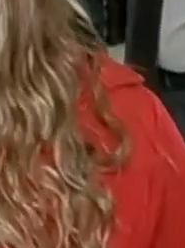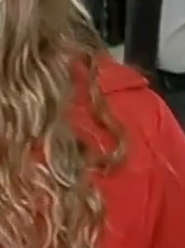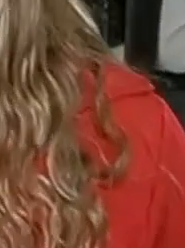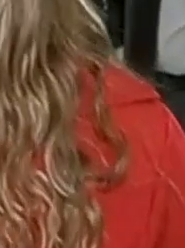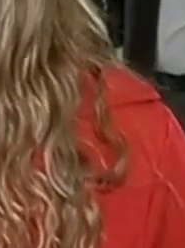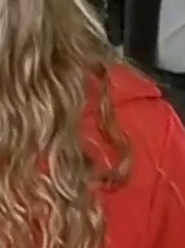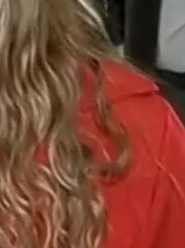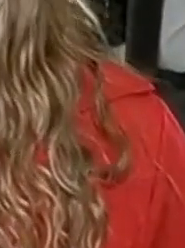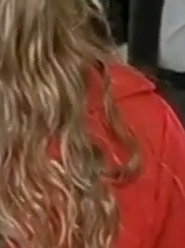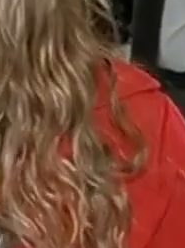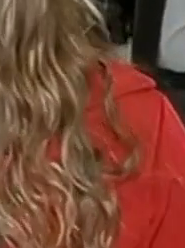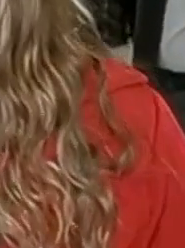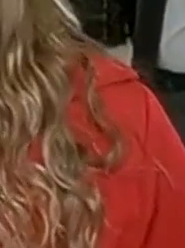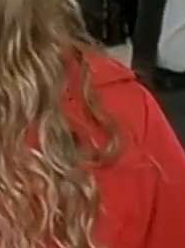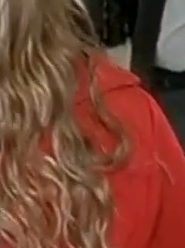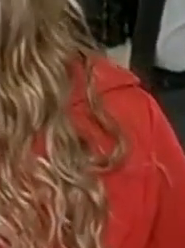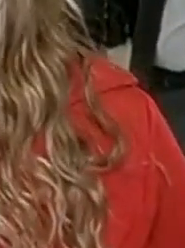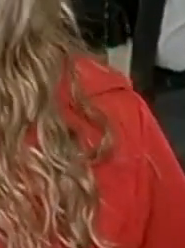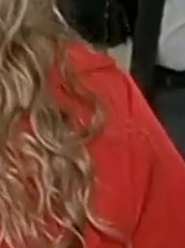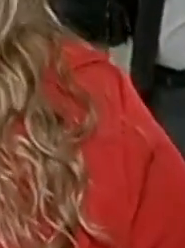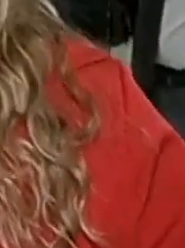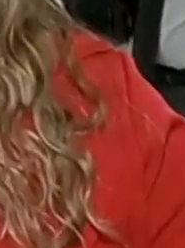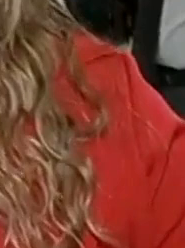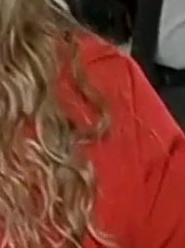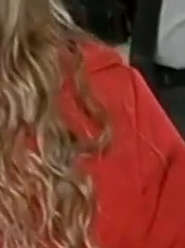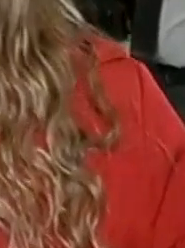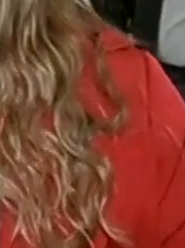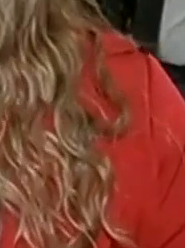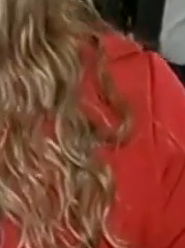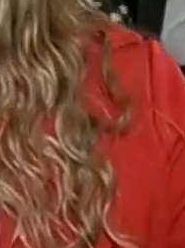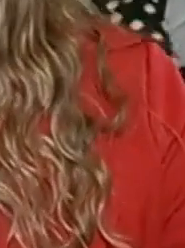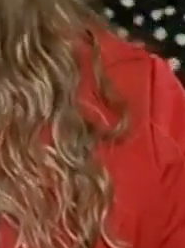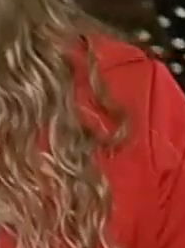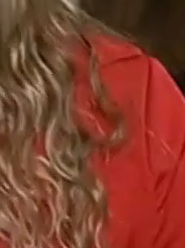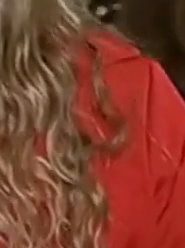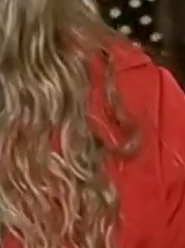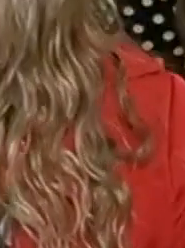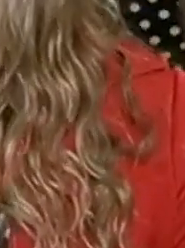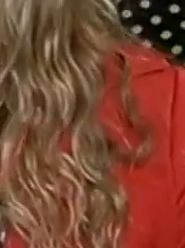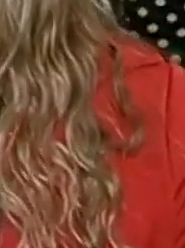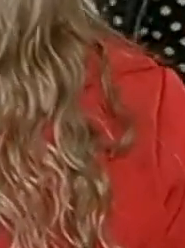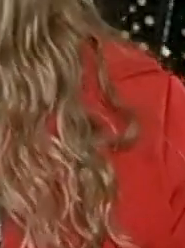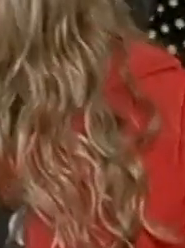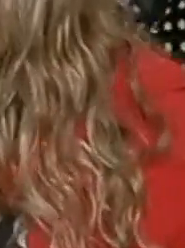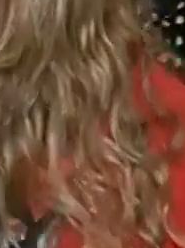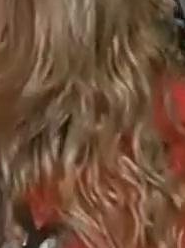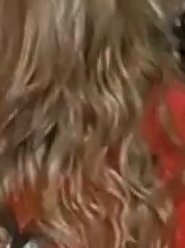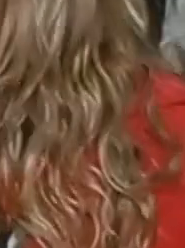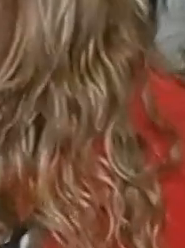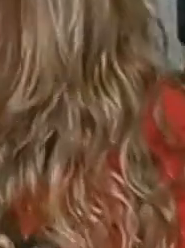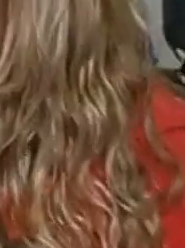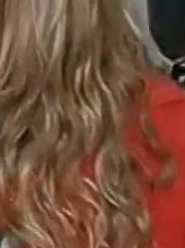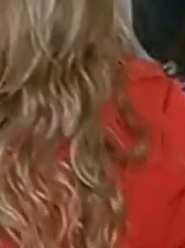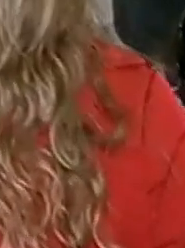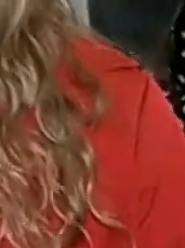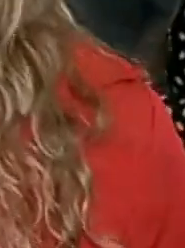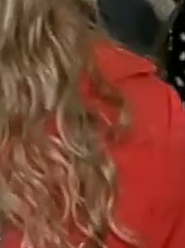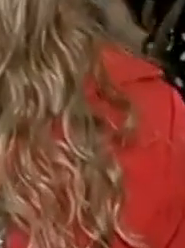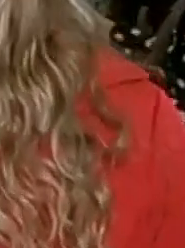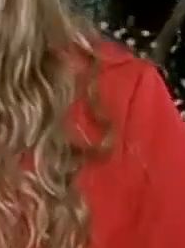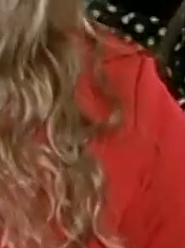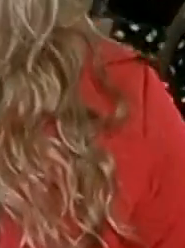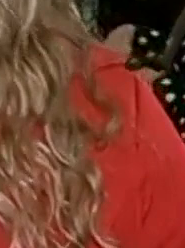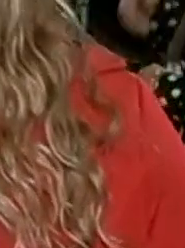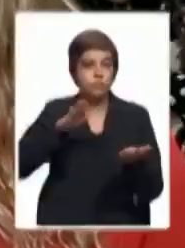dos órgãos de fiscalização em relação a todo esse processo. É importante que a Casa consiga cumprir aquilo que está aqui para ser votado em relação